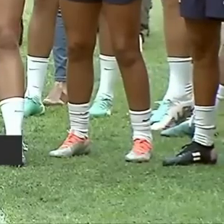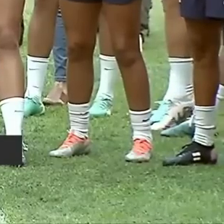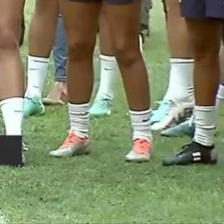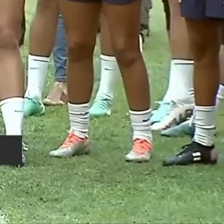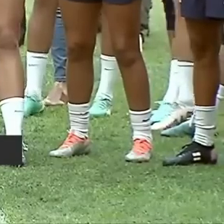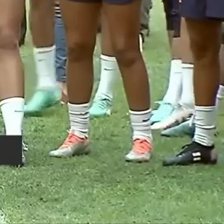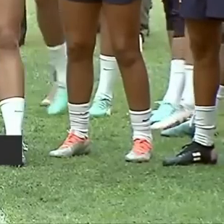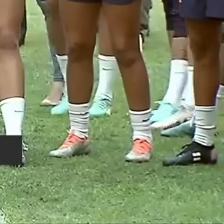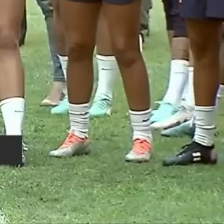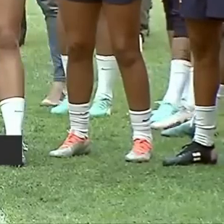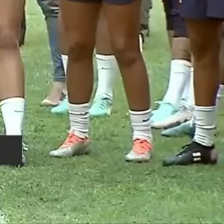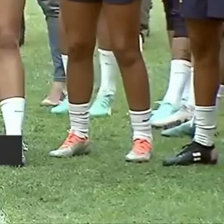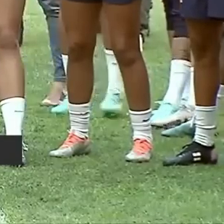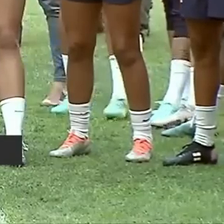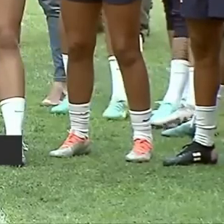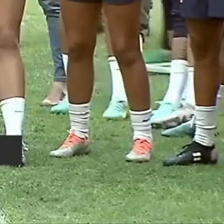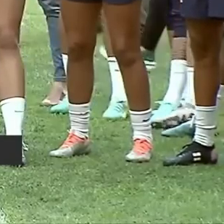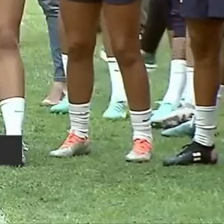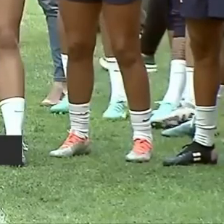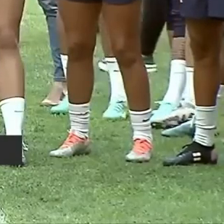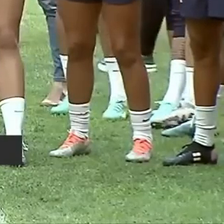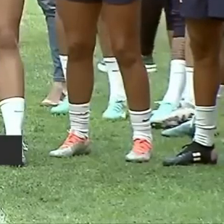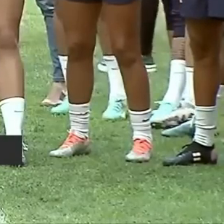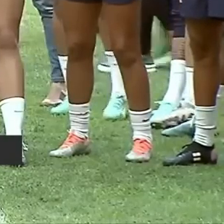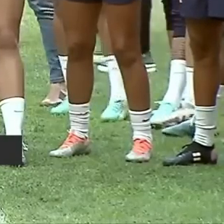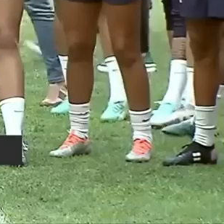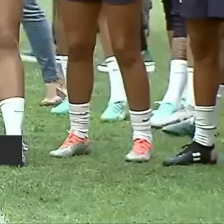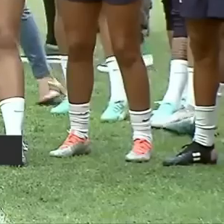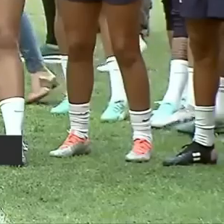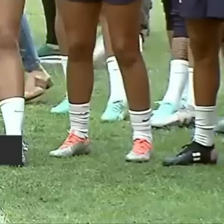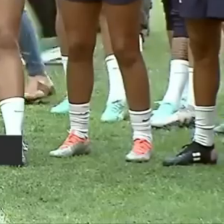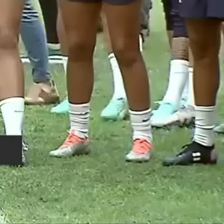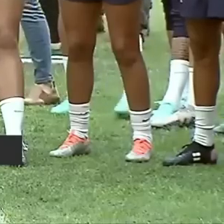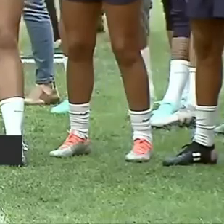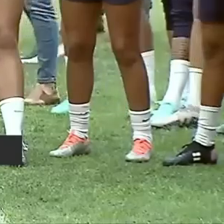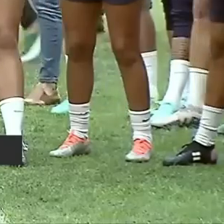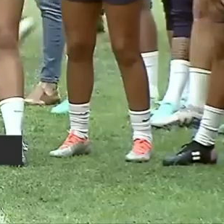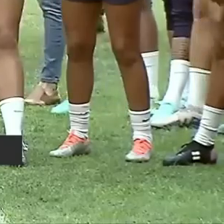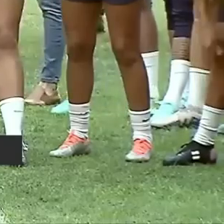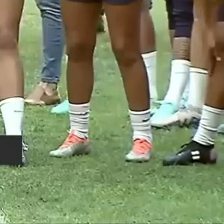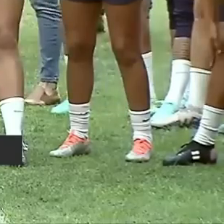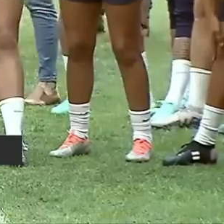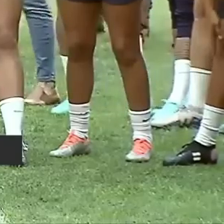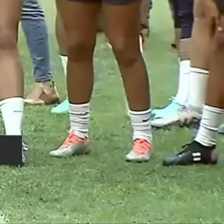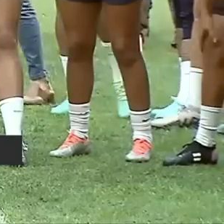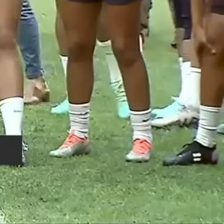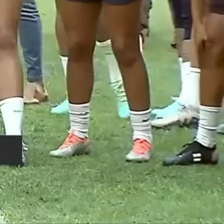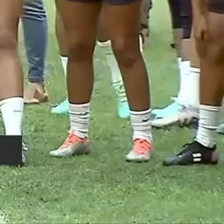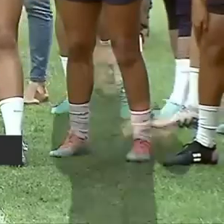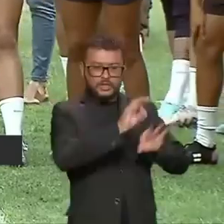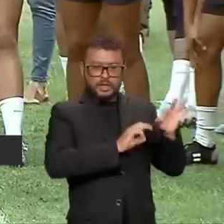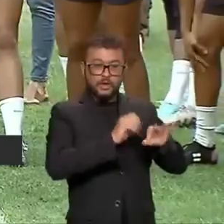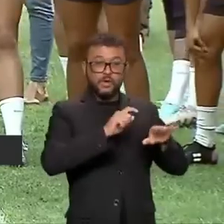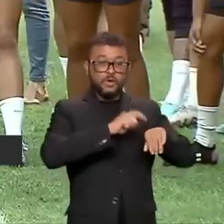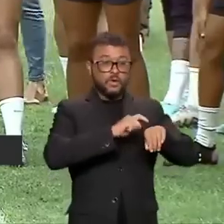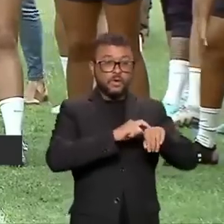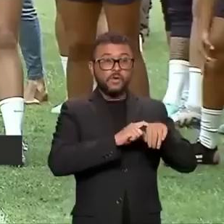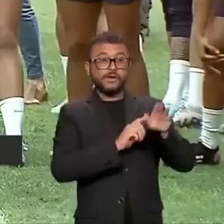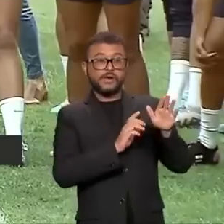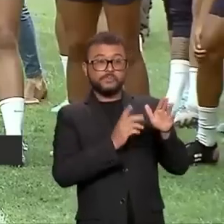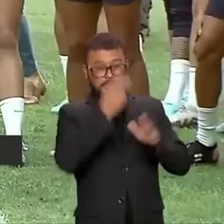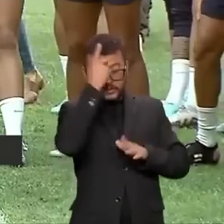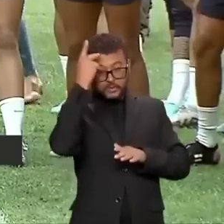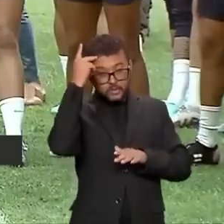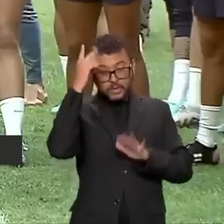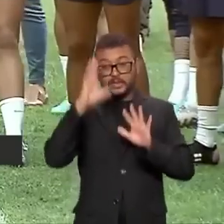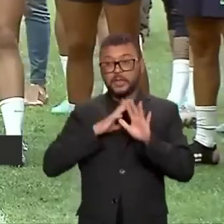estamos super focadas aí em dar visibilidade. Vamos ver se a gente consegue fazer ponto facultativo ou